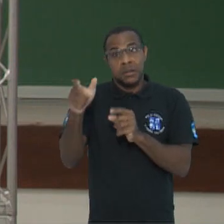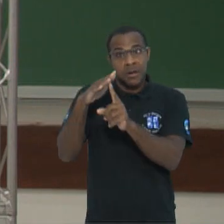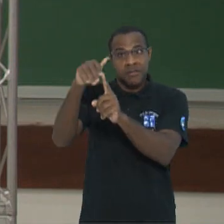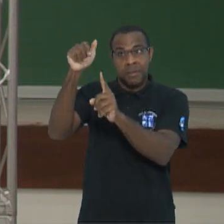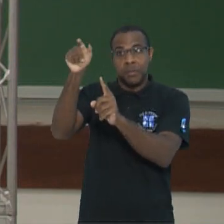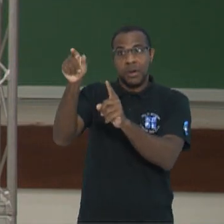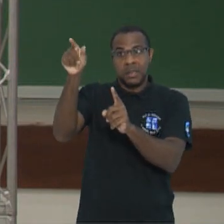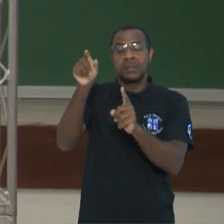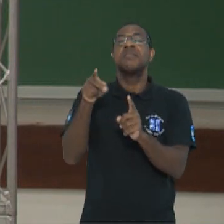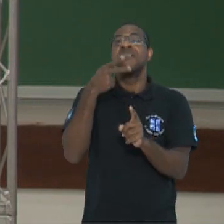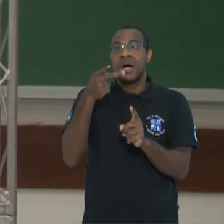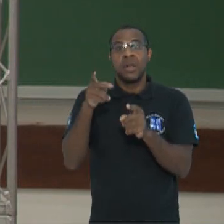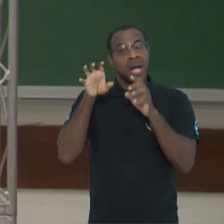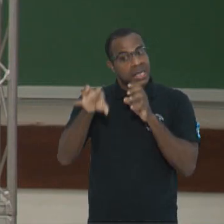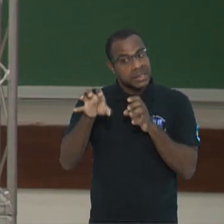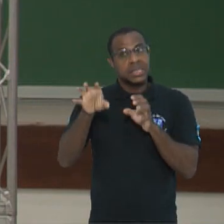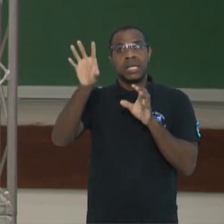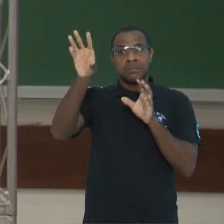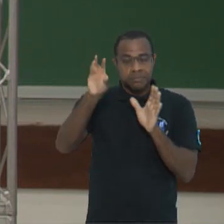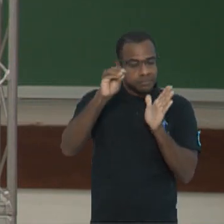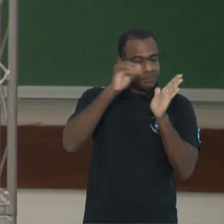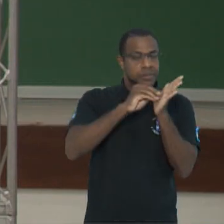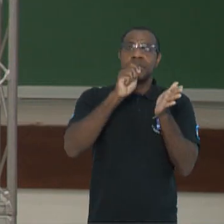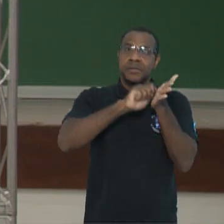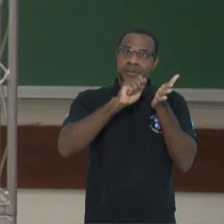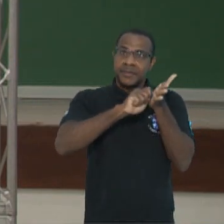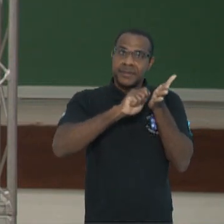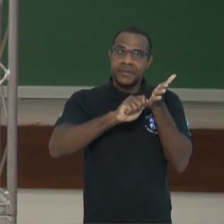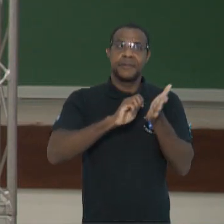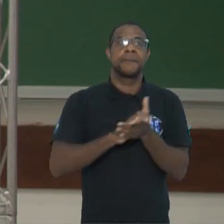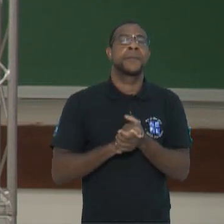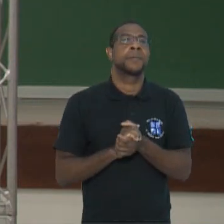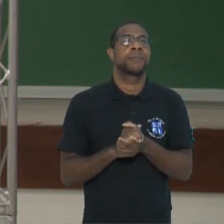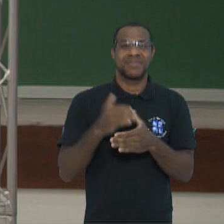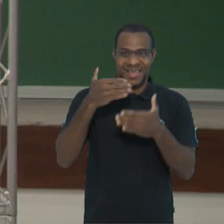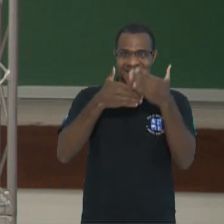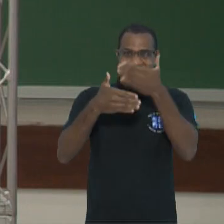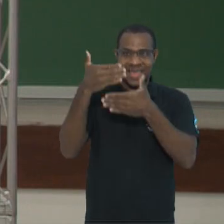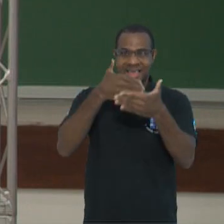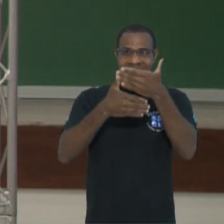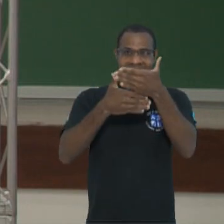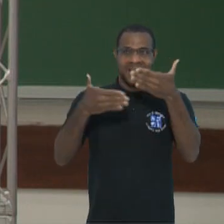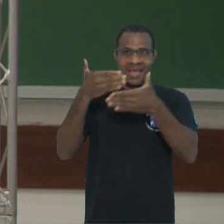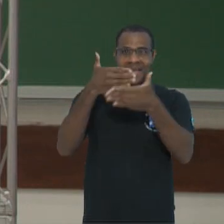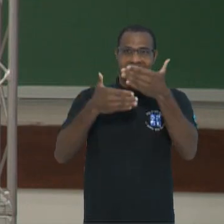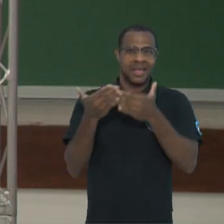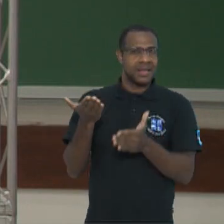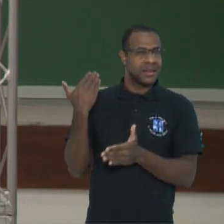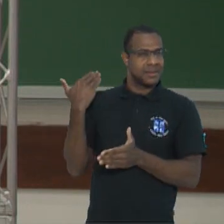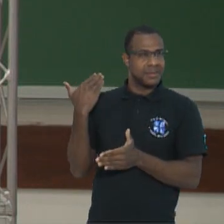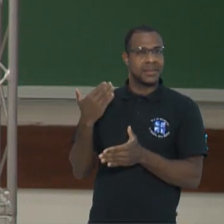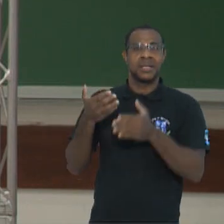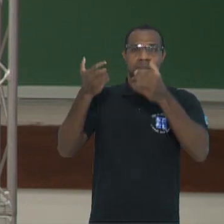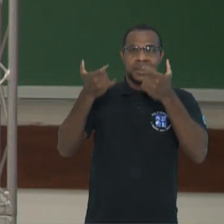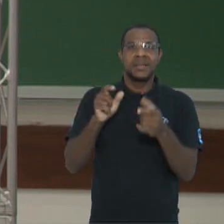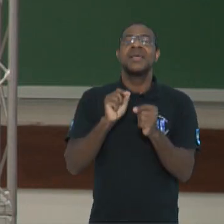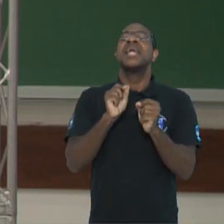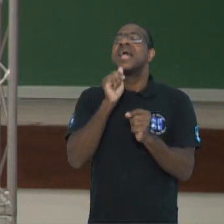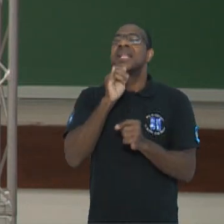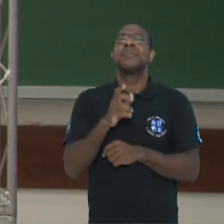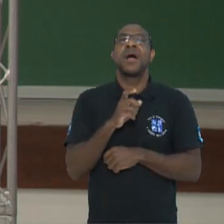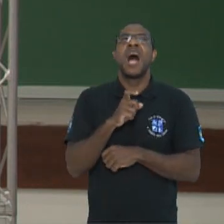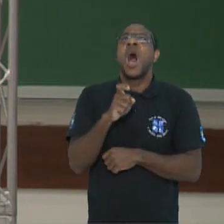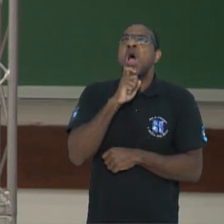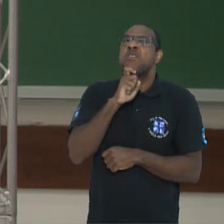coisa. Como eu coloquei lá no slide anterior, a gente falando, né, do George Martin, O Inverno Está Chegando, que é uma